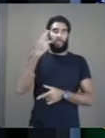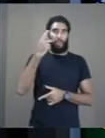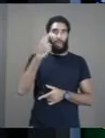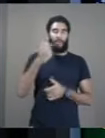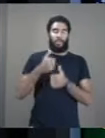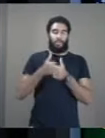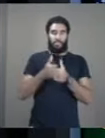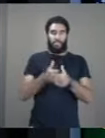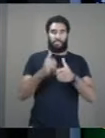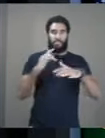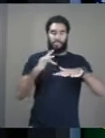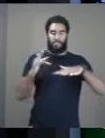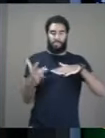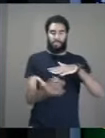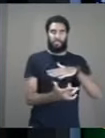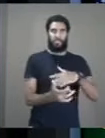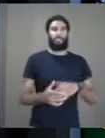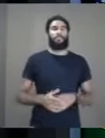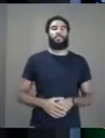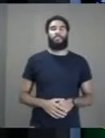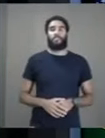sociais. Eu queria